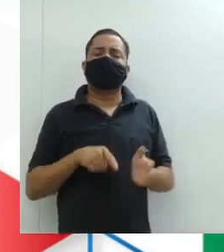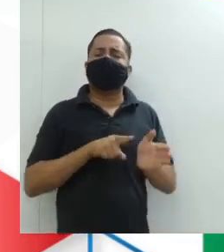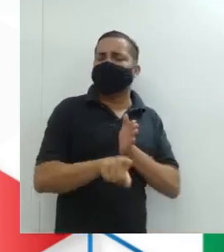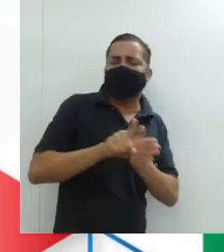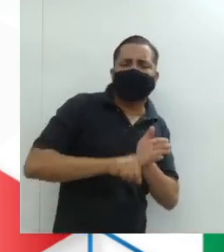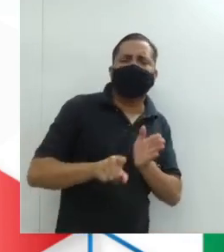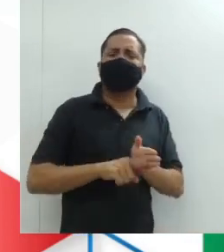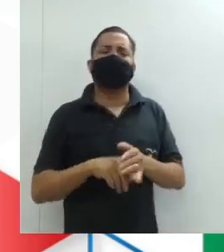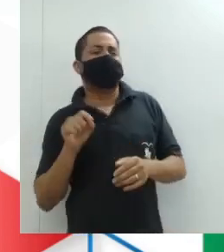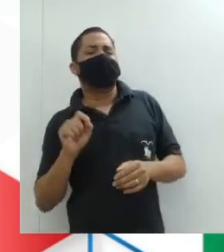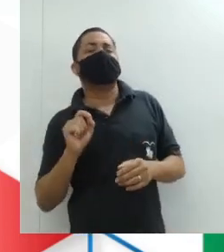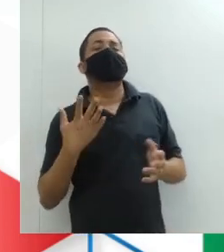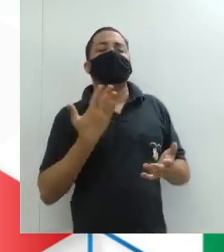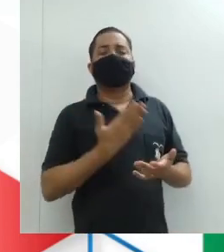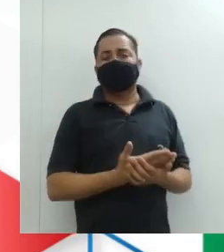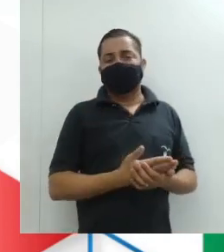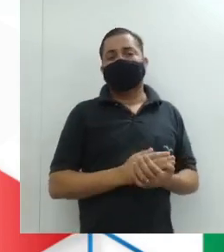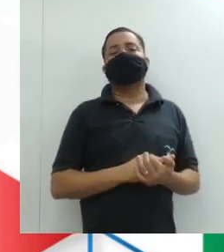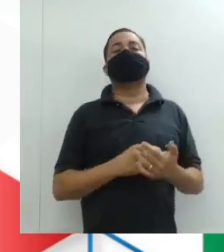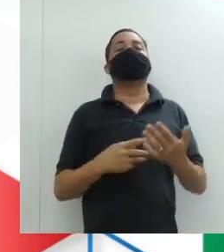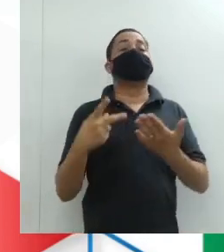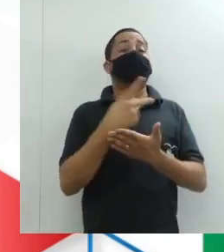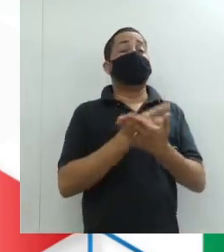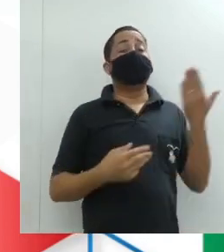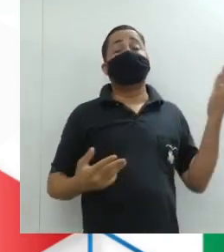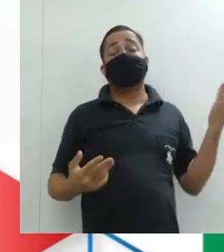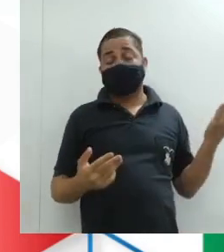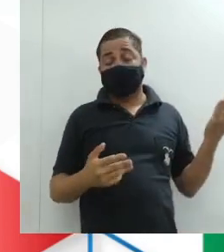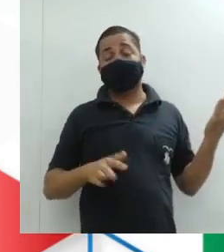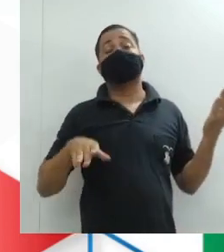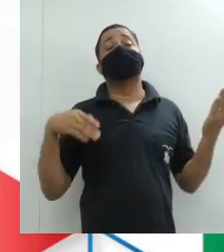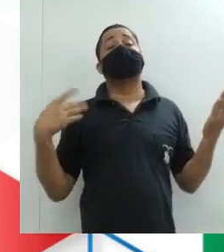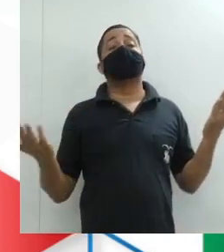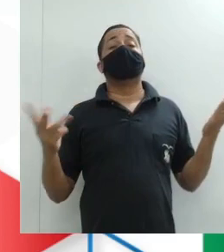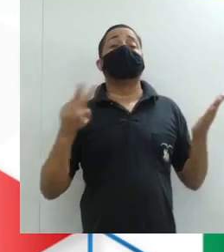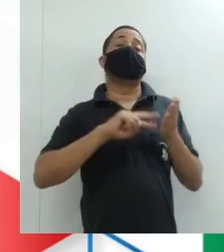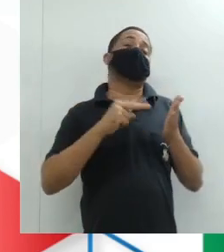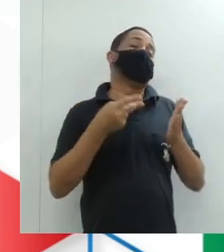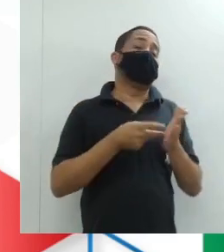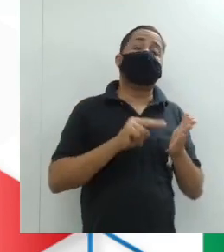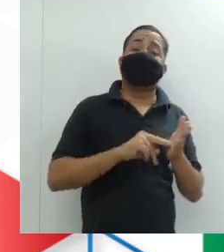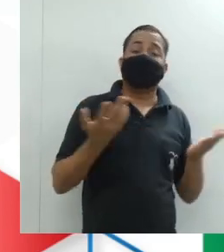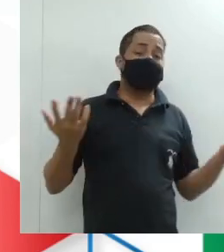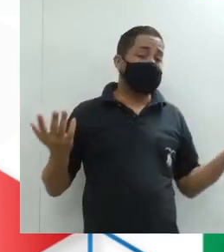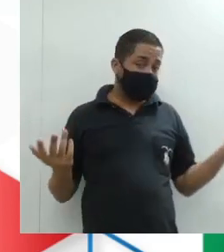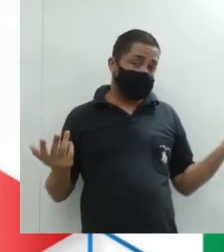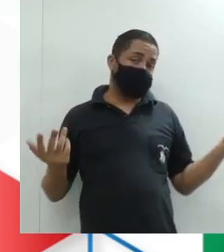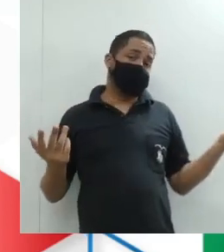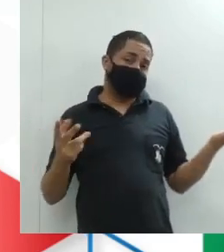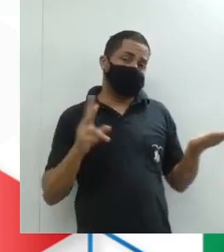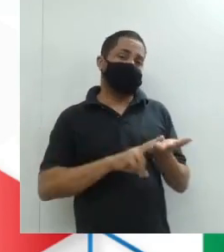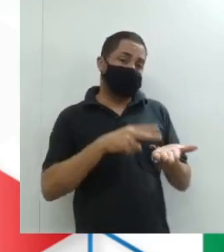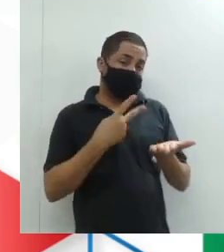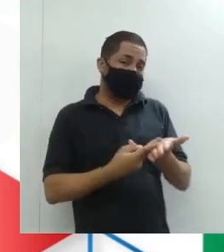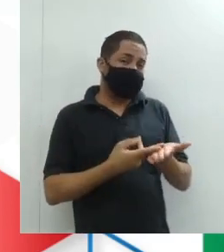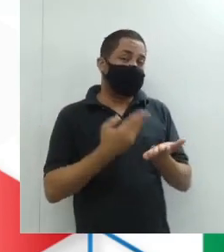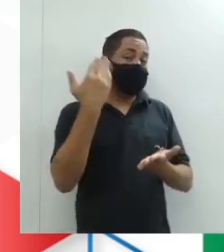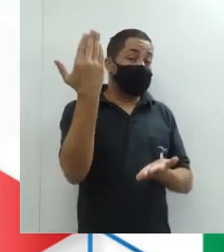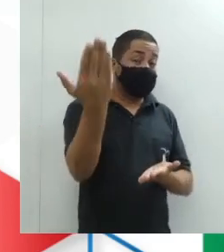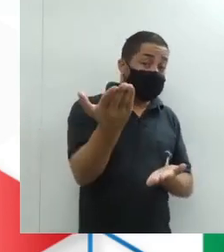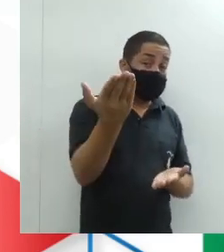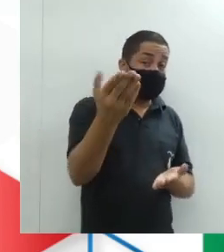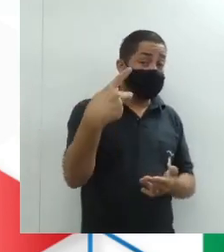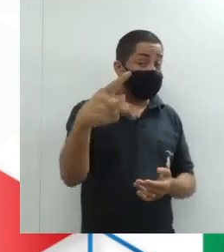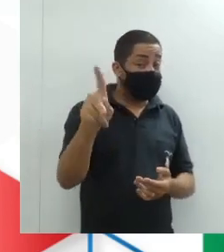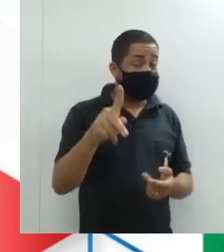questione diante dessa imagem qual seria a possível interpretação sua e a